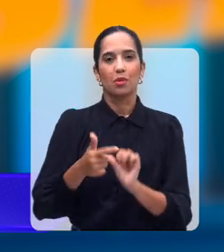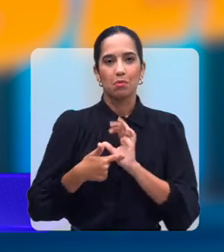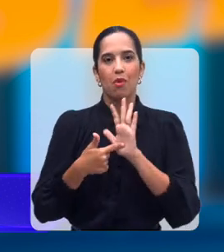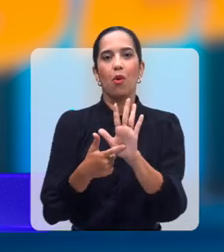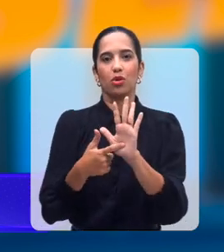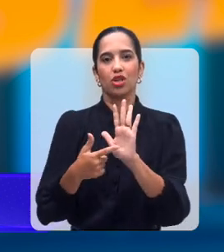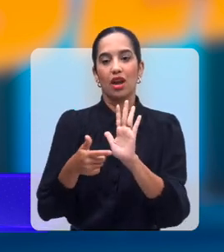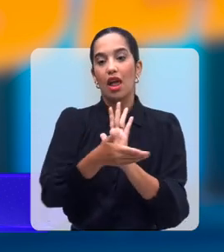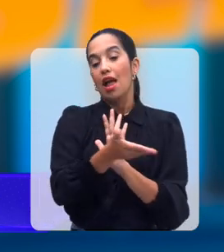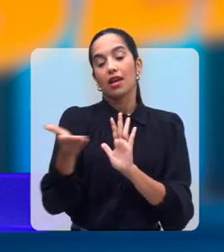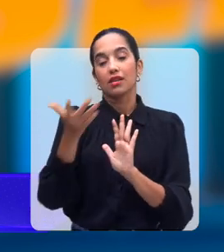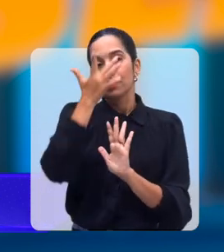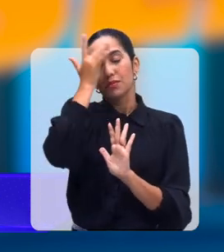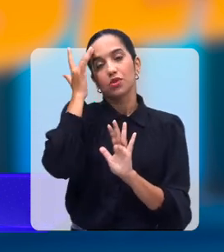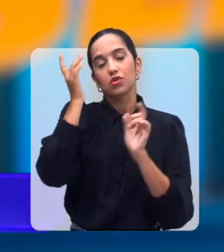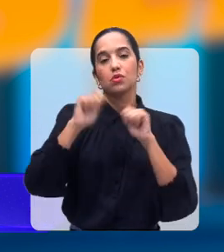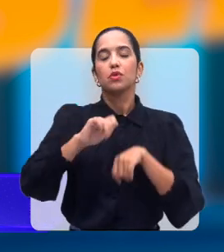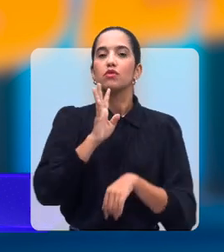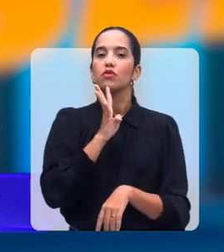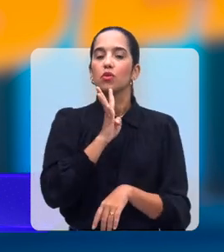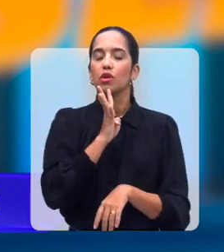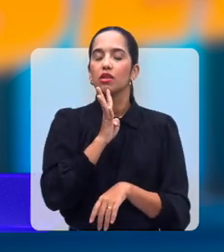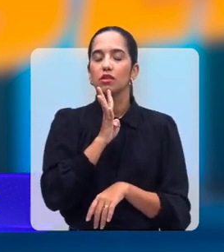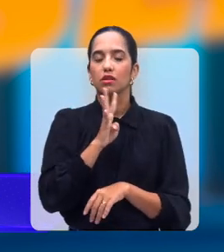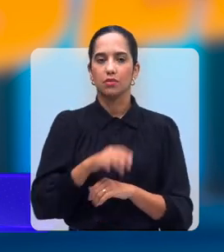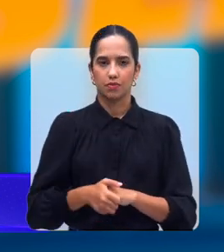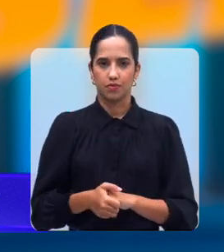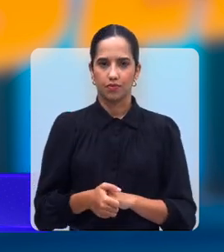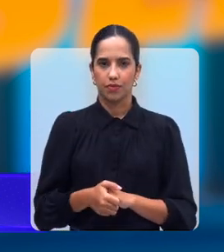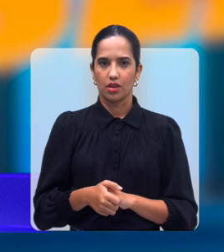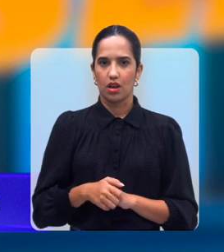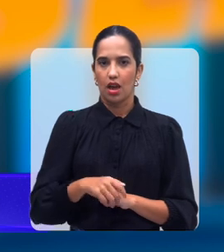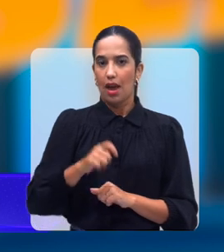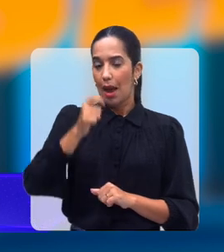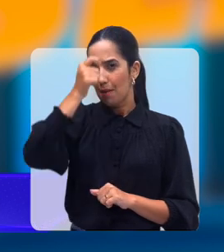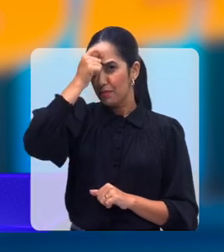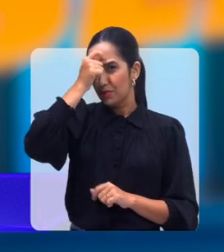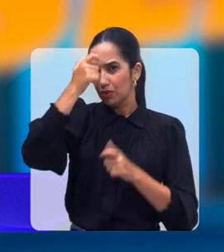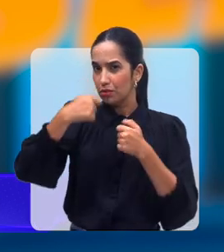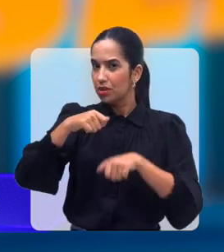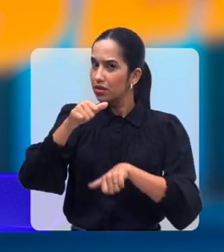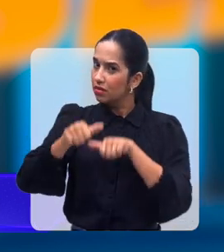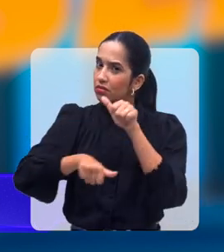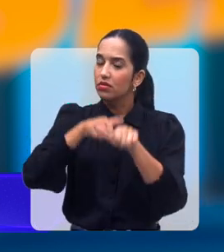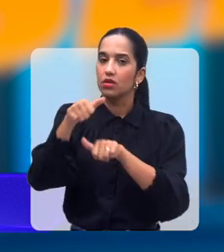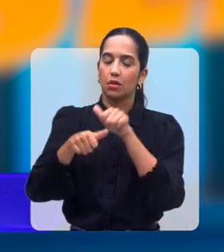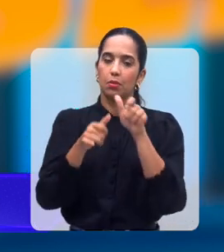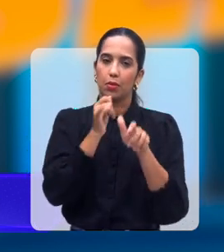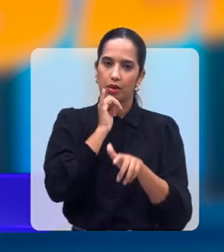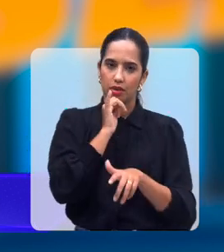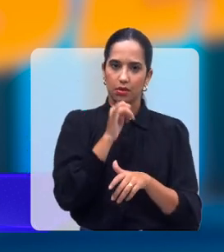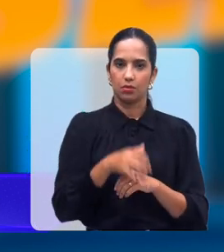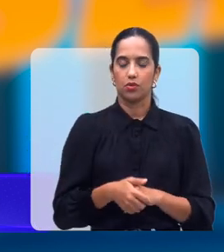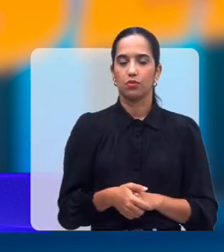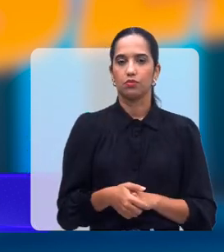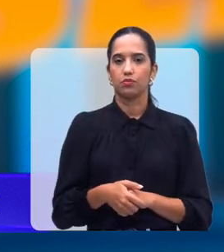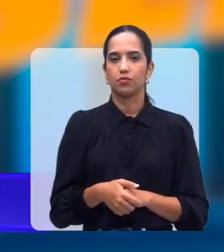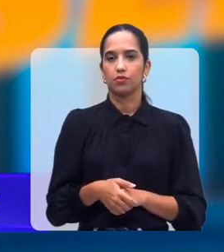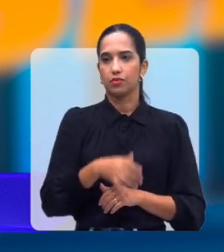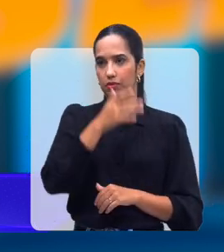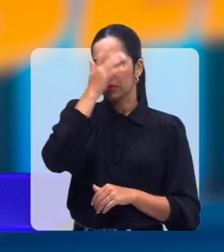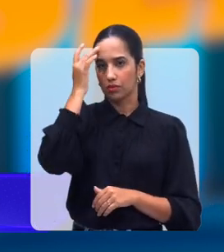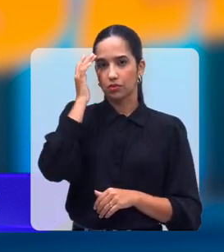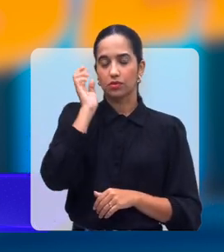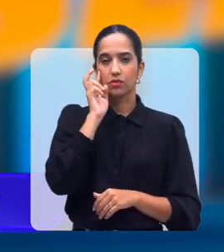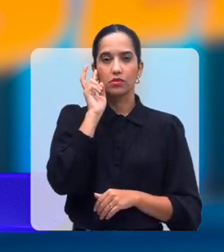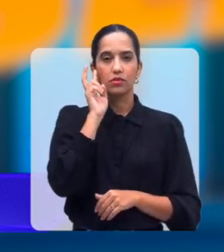o conhecimento para as pessoas de que não é como eles estão pensando. Por exemplo, uma pessoa ouve